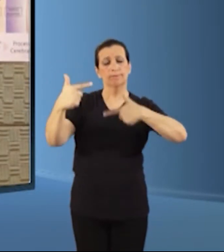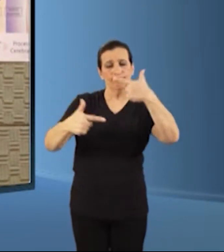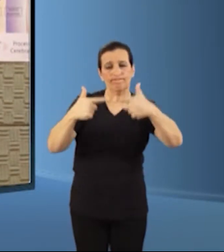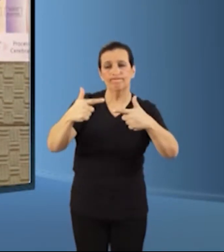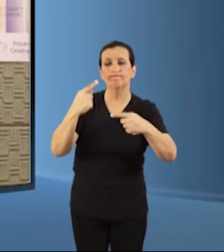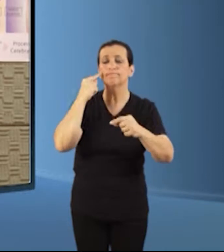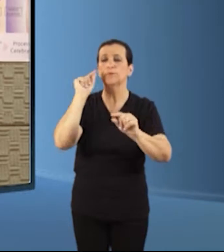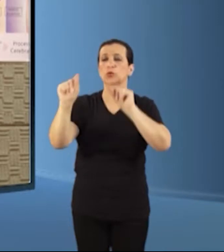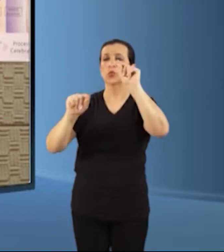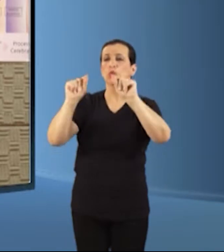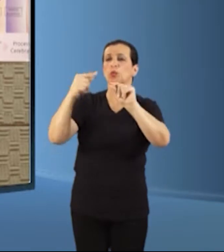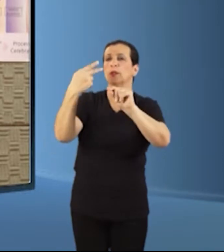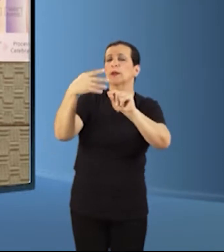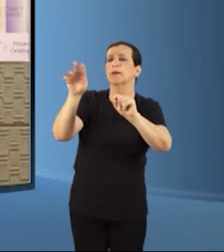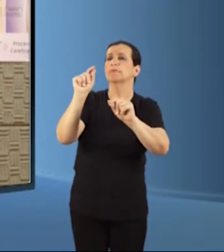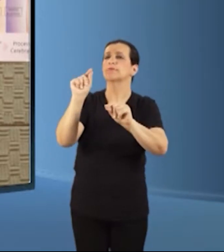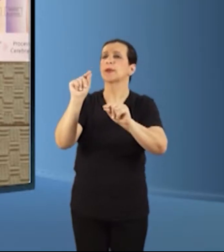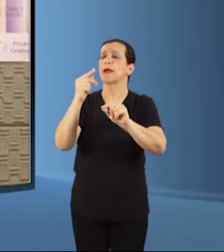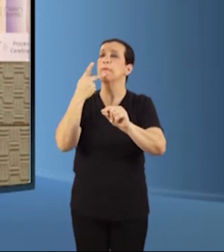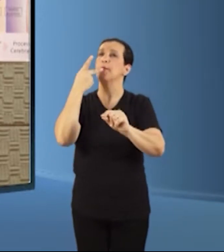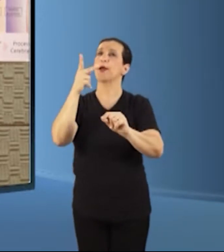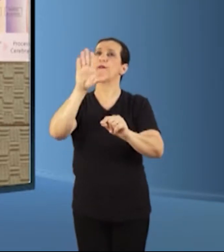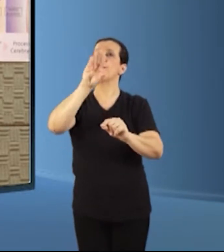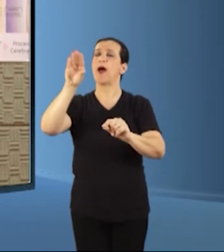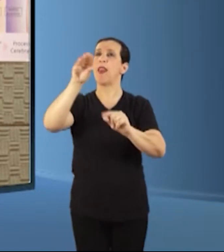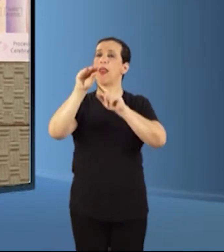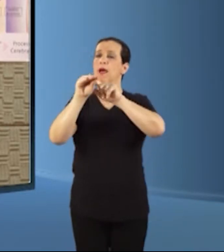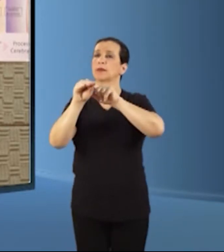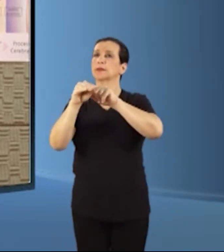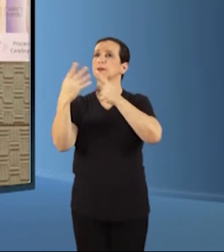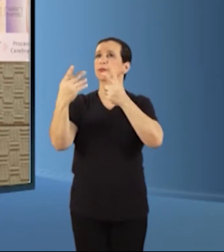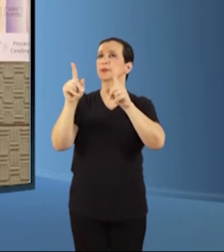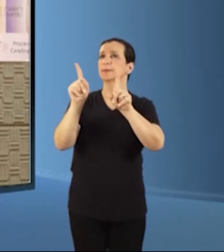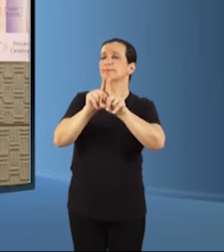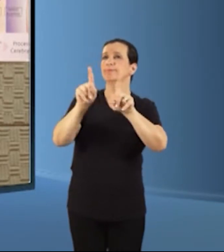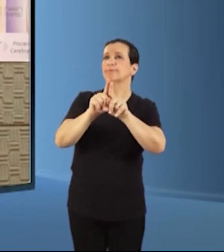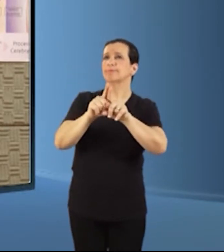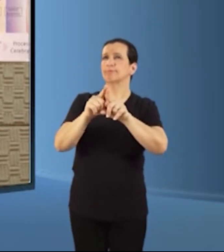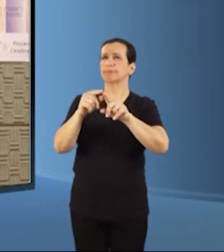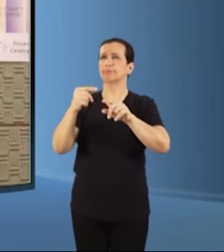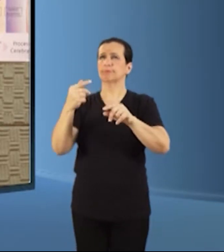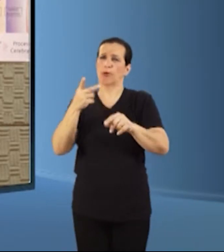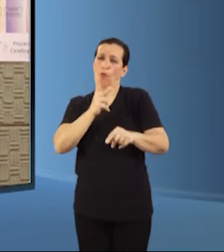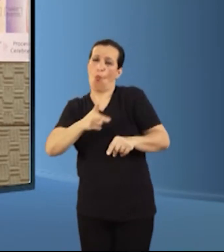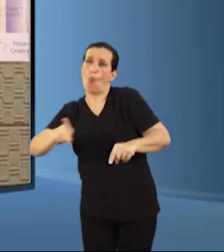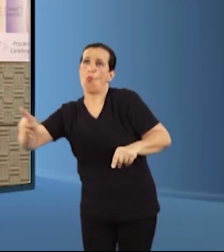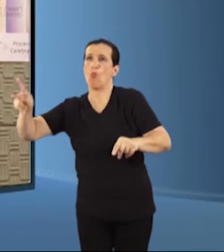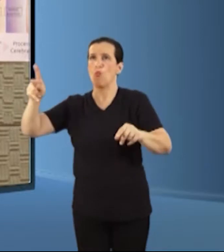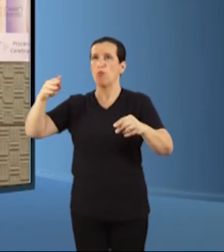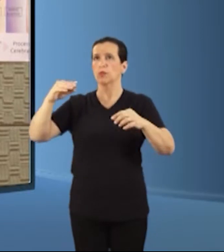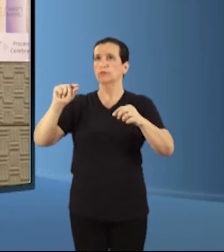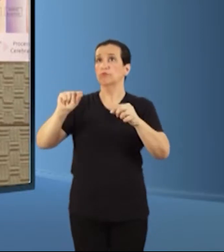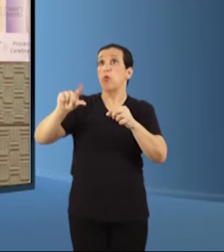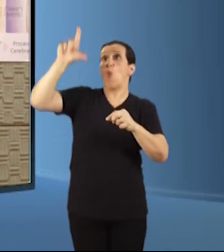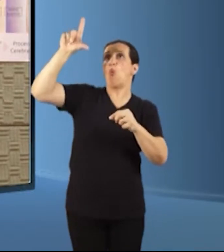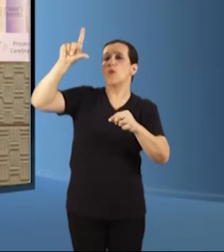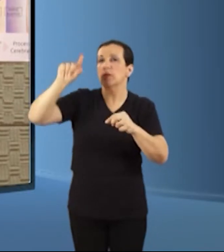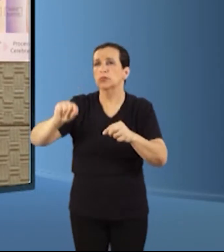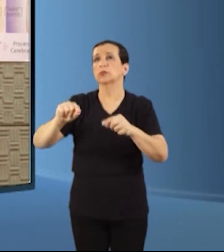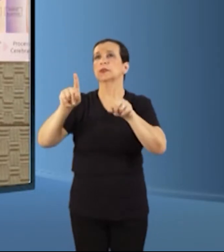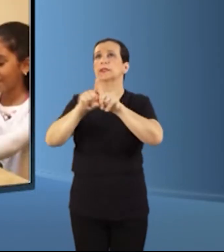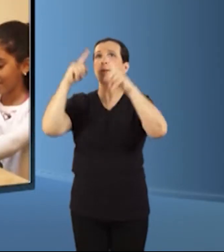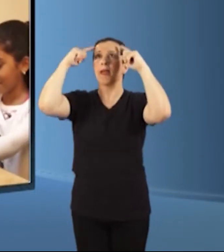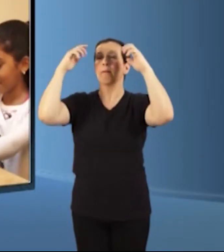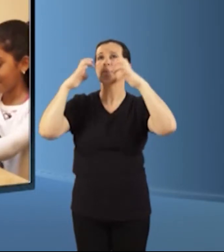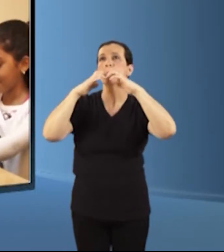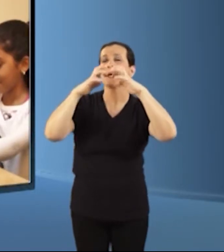trabalho com os traços suprassegmentais da fala, como a duração, como a intensidade, como a frequência, que se